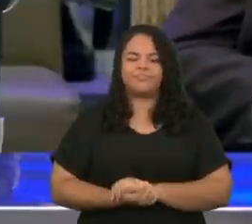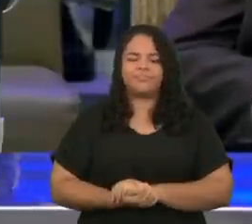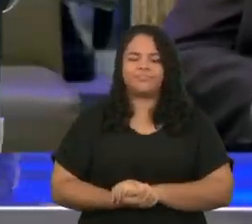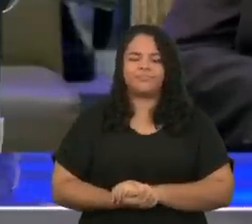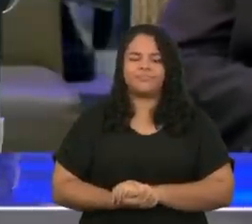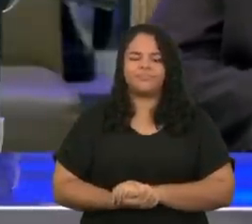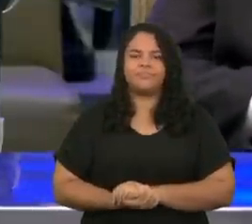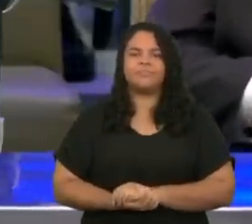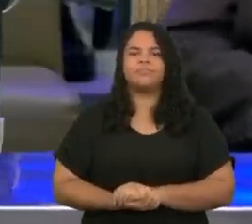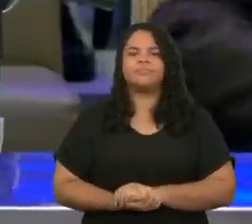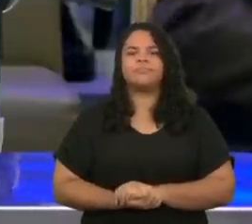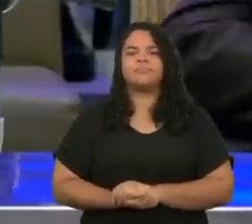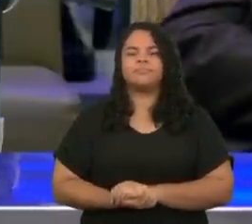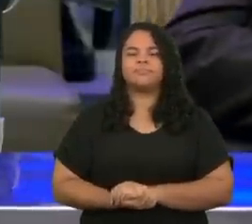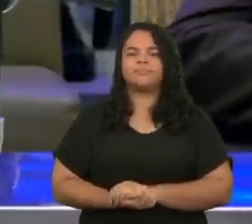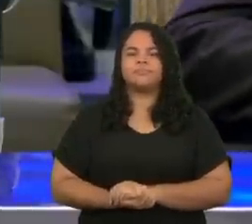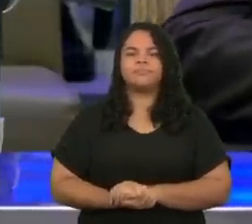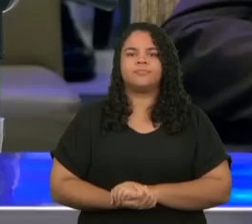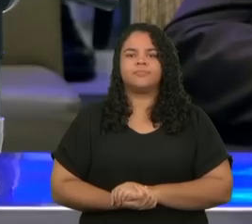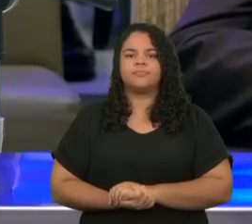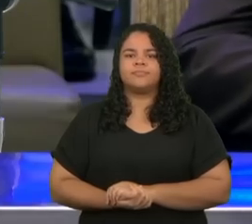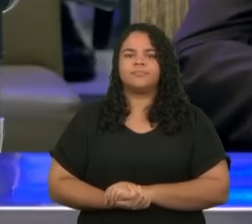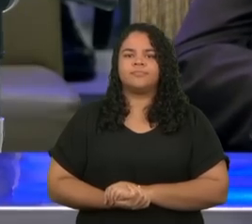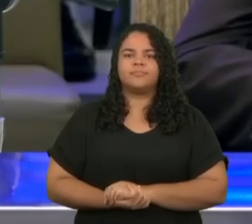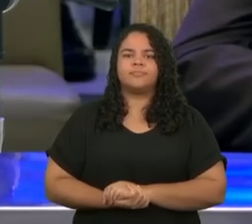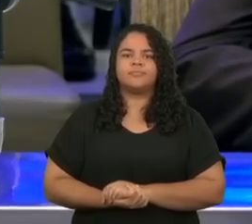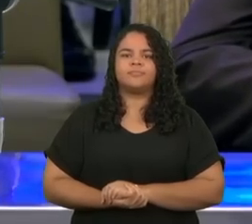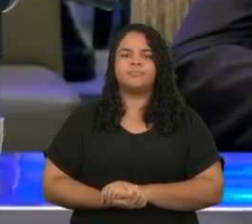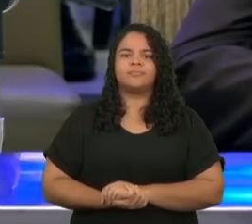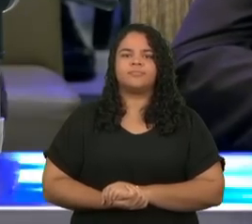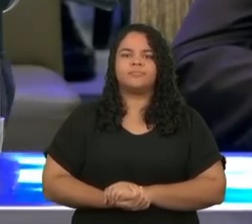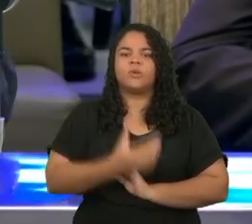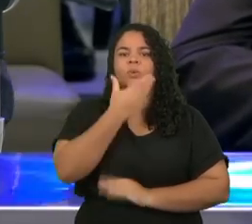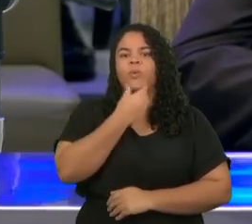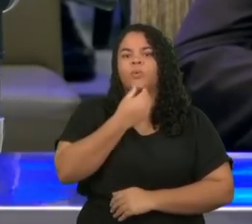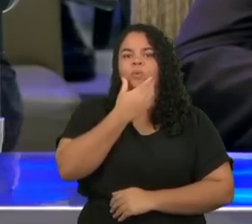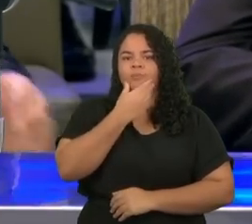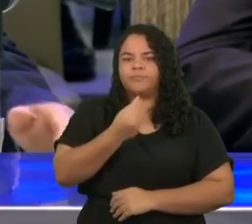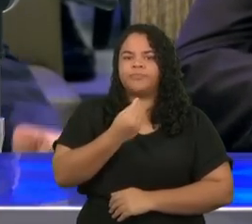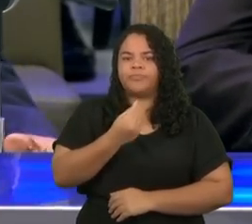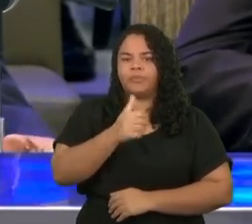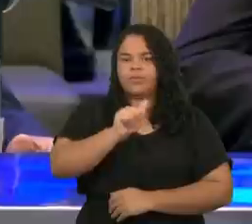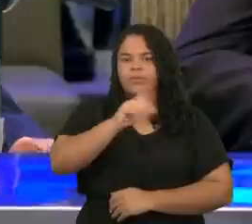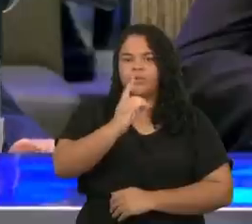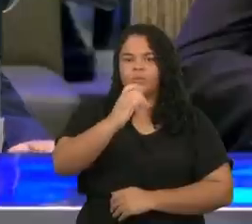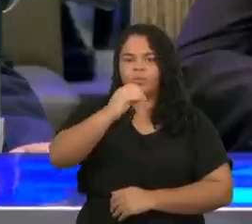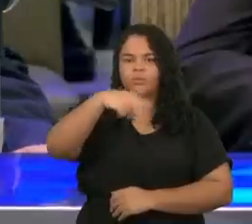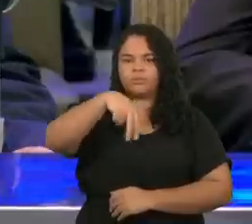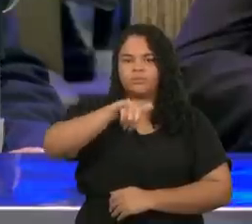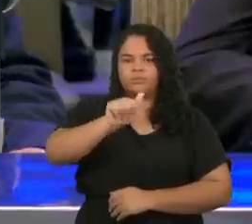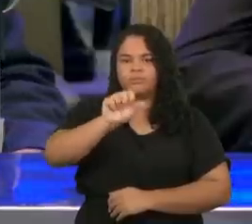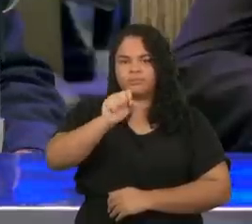era filho de agite ele se exaltou sobre o pai eu não vou ler novamente